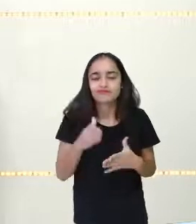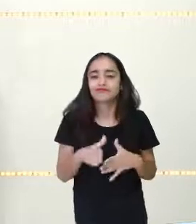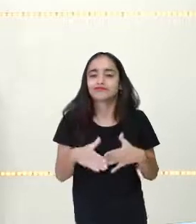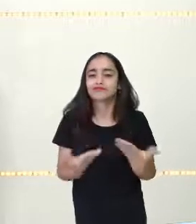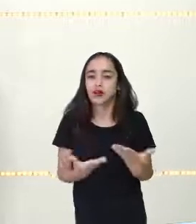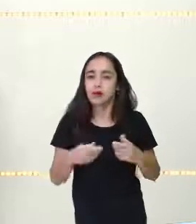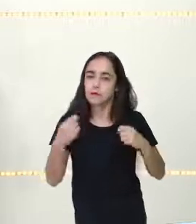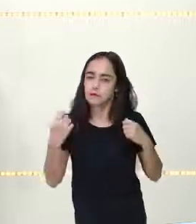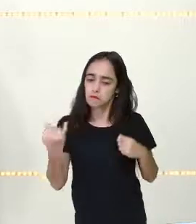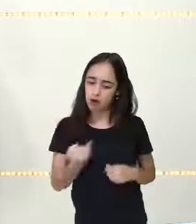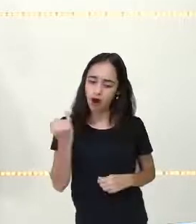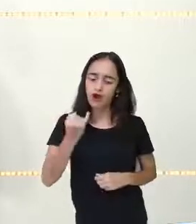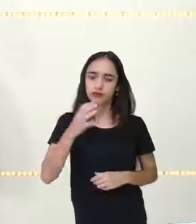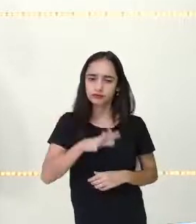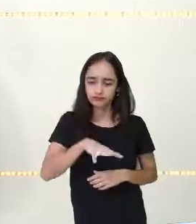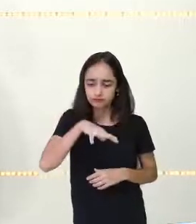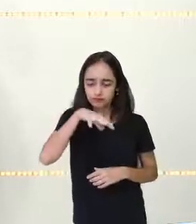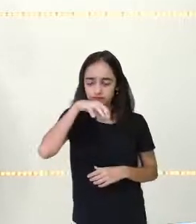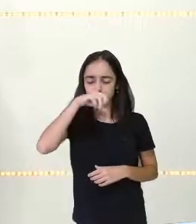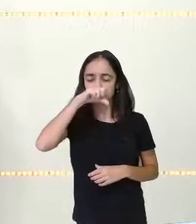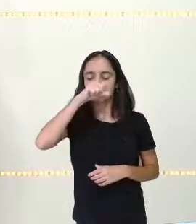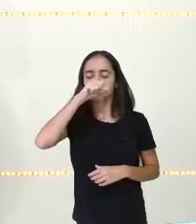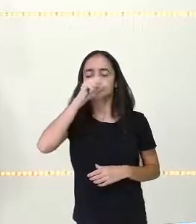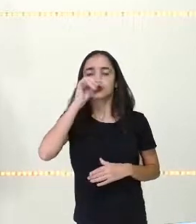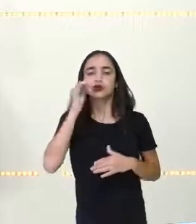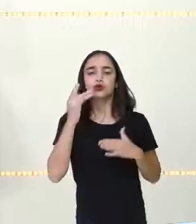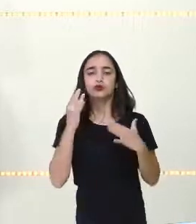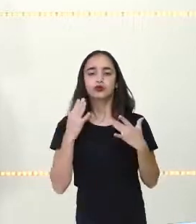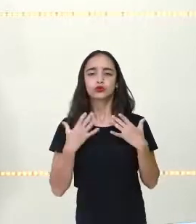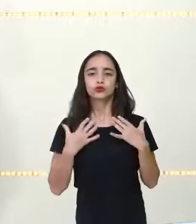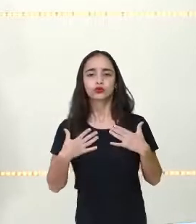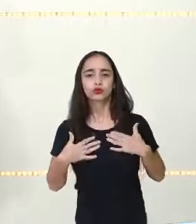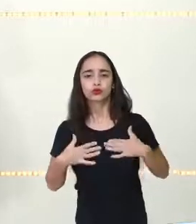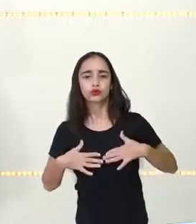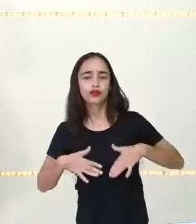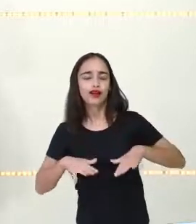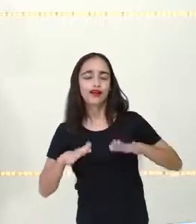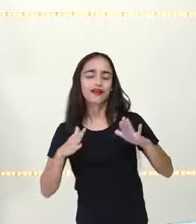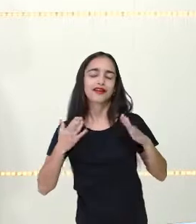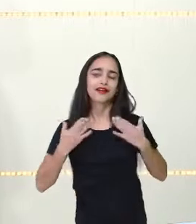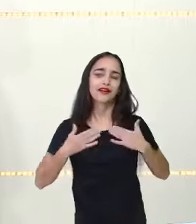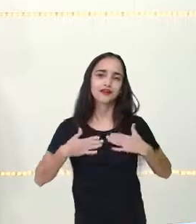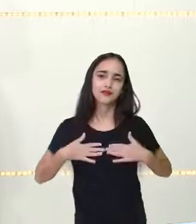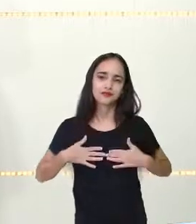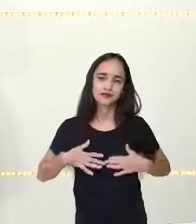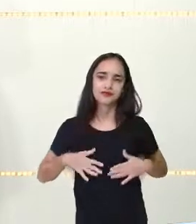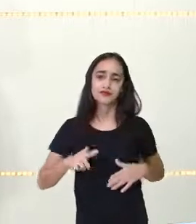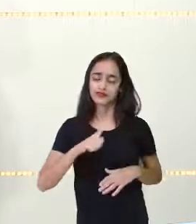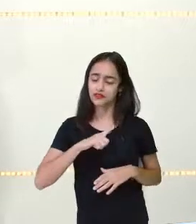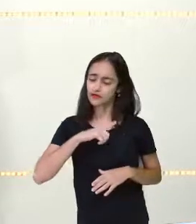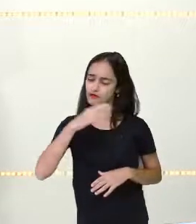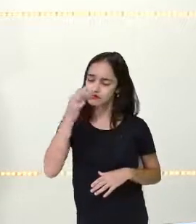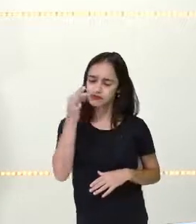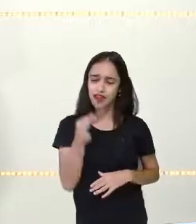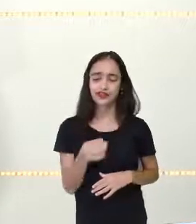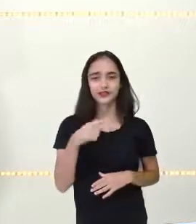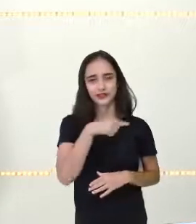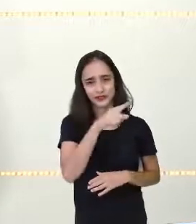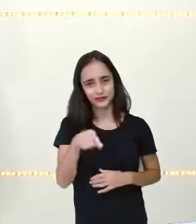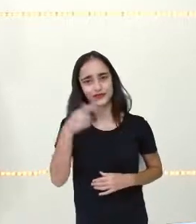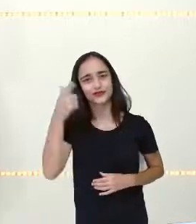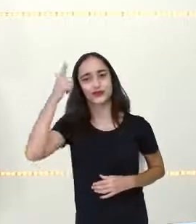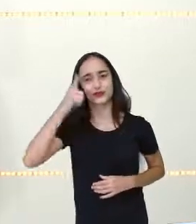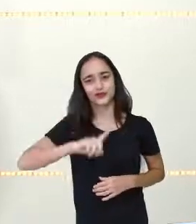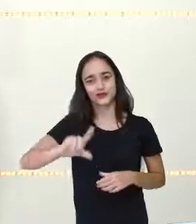Quando receber a provinha ó tenta respirar devagar Respira fundo que com certeza você vai conseguir fazer